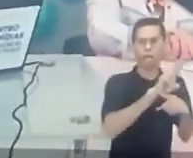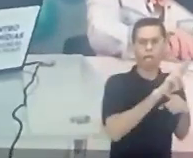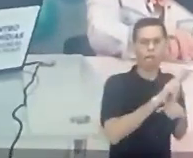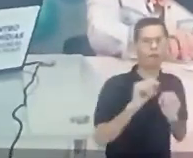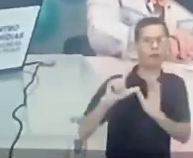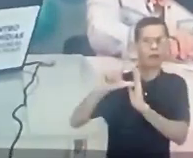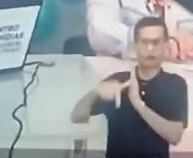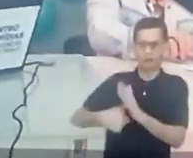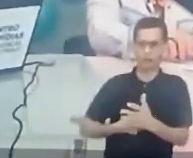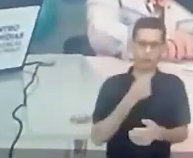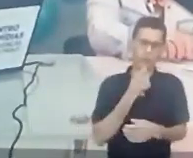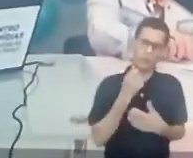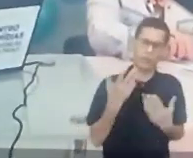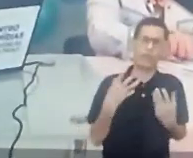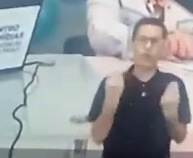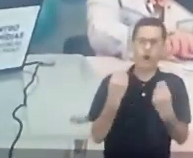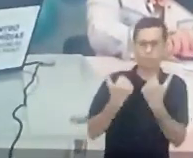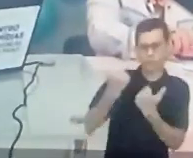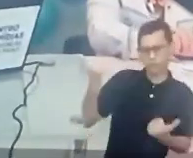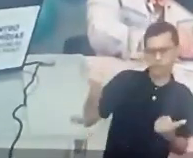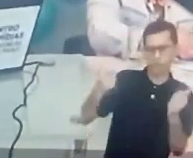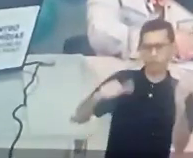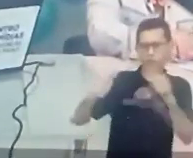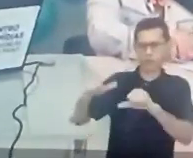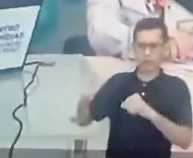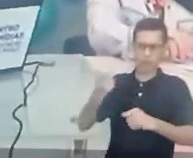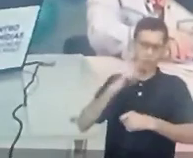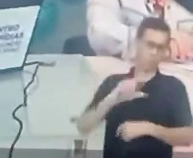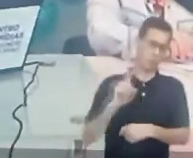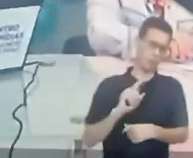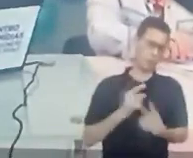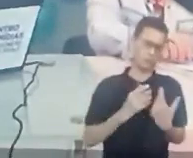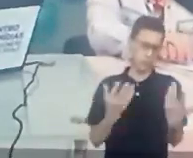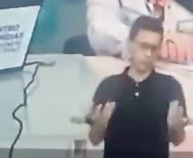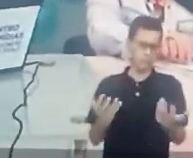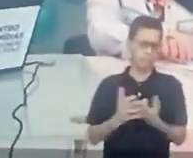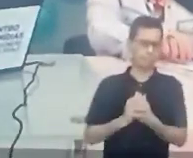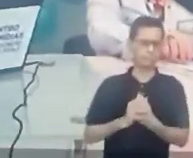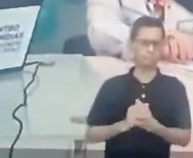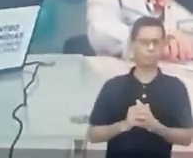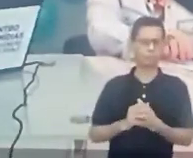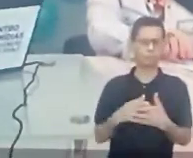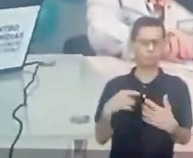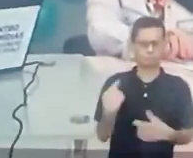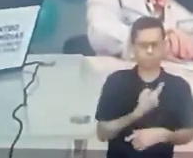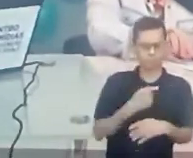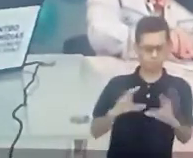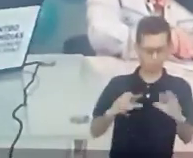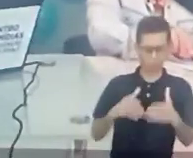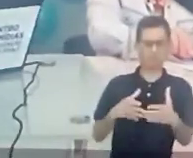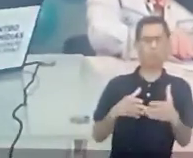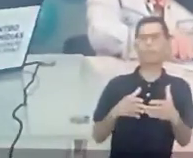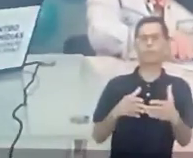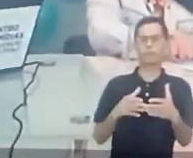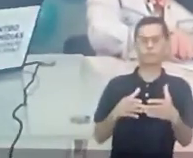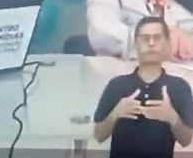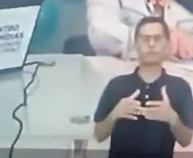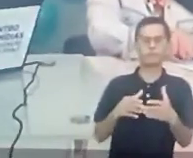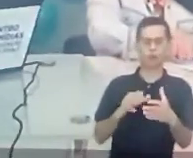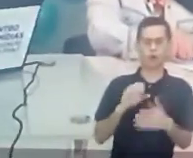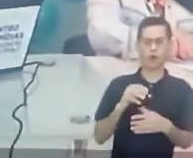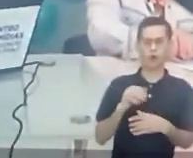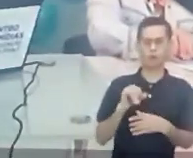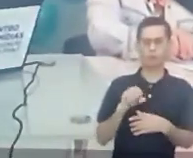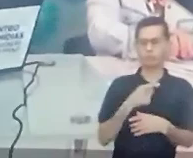o diretor não consiga avaliar tudo isso dentro do prazo. Então, a comissão de atribuição precisa acompanhar suas